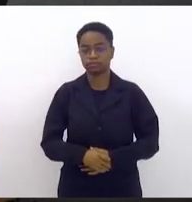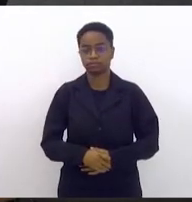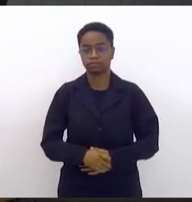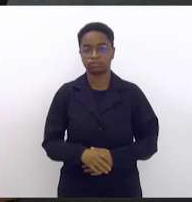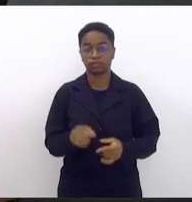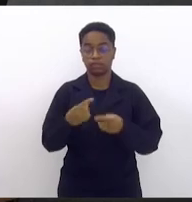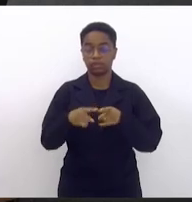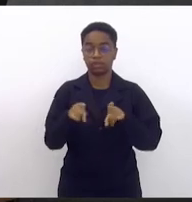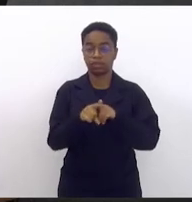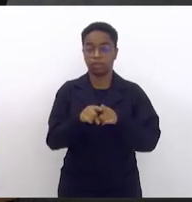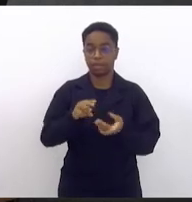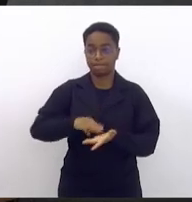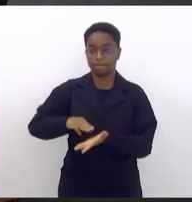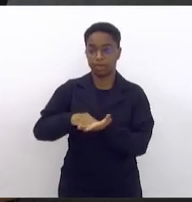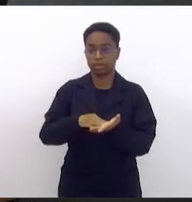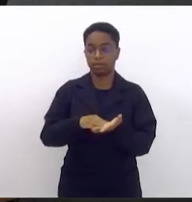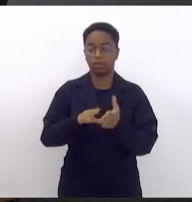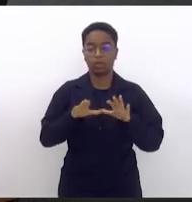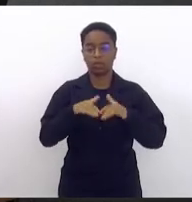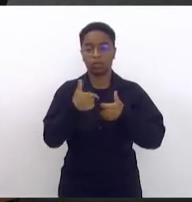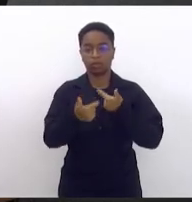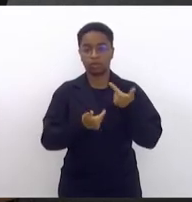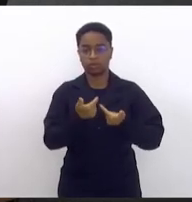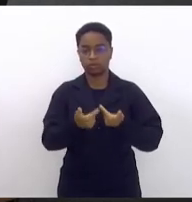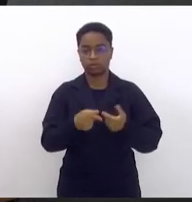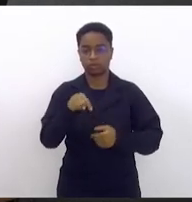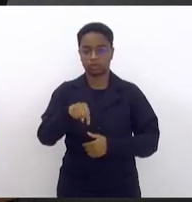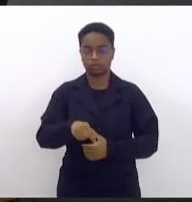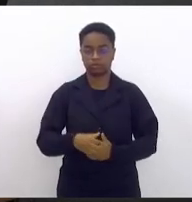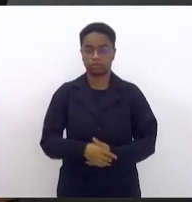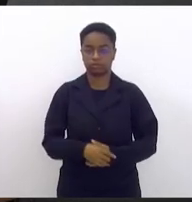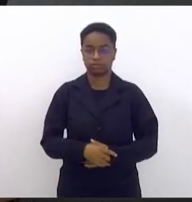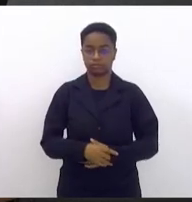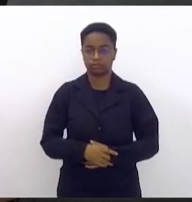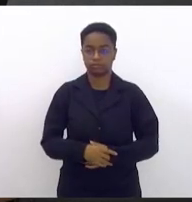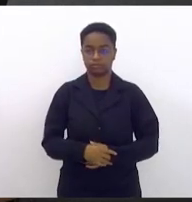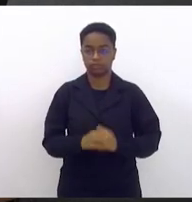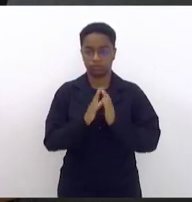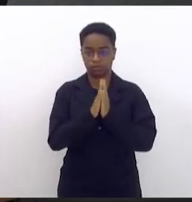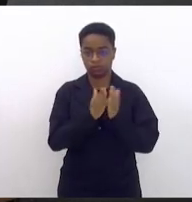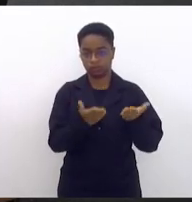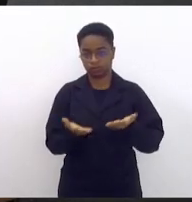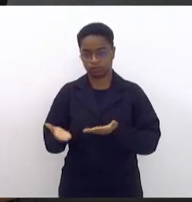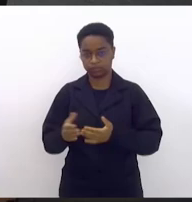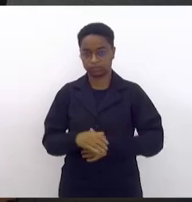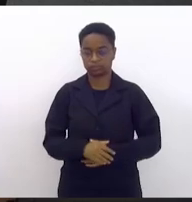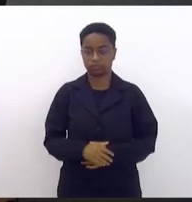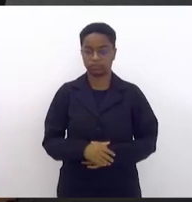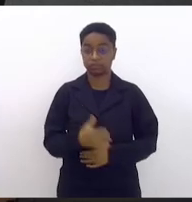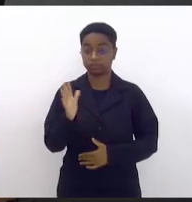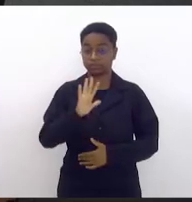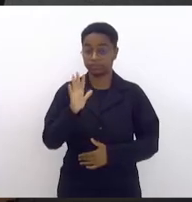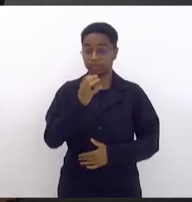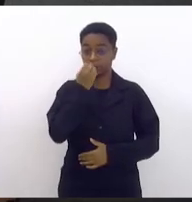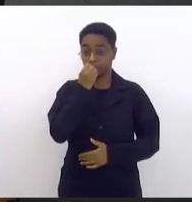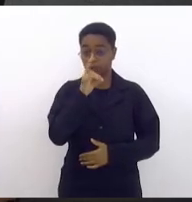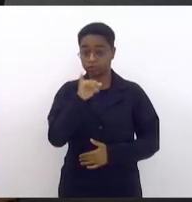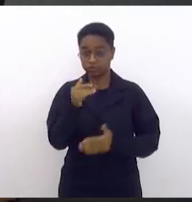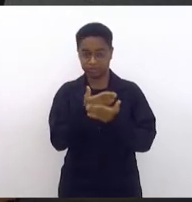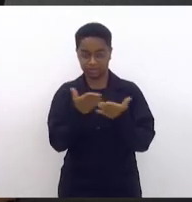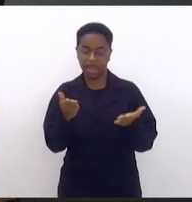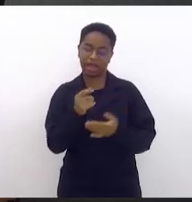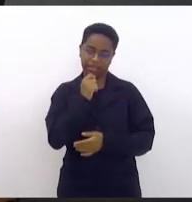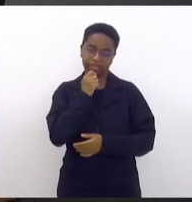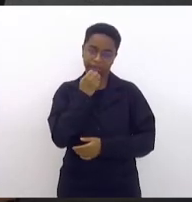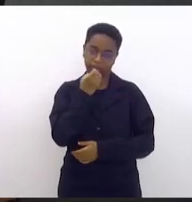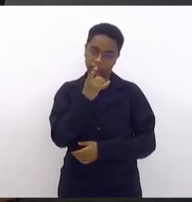membro da frente parlamentar por favor deputada Olá bom dia ainda né a